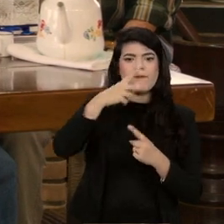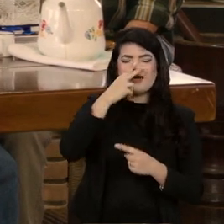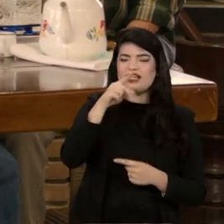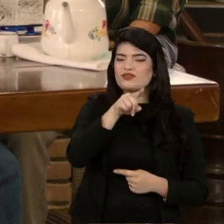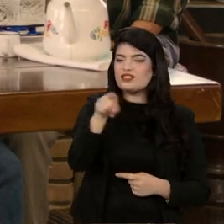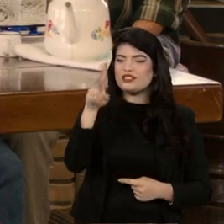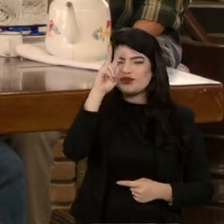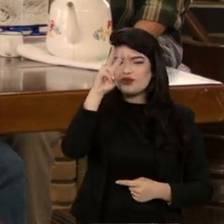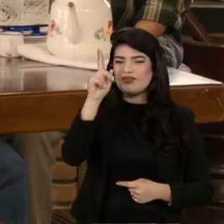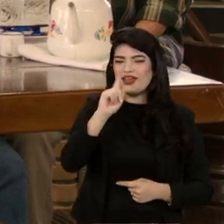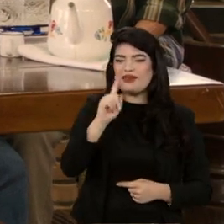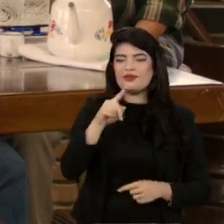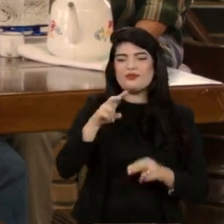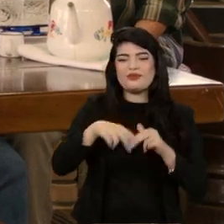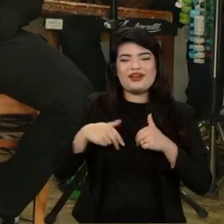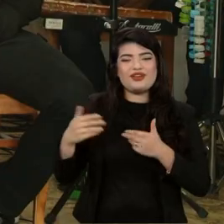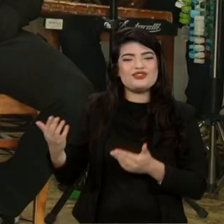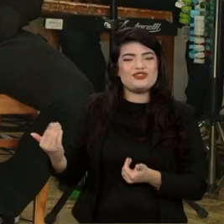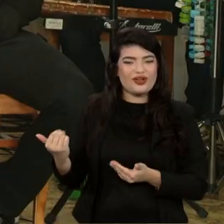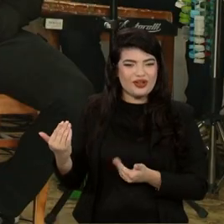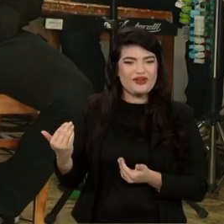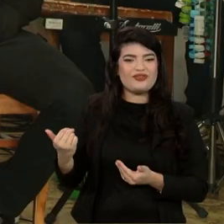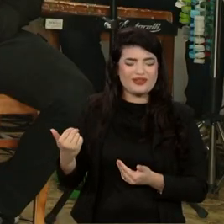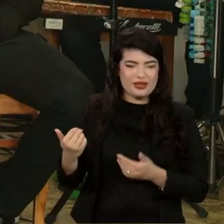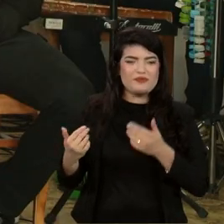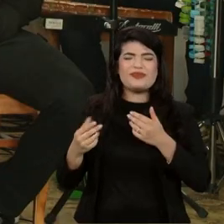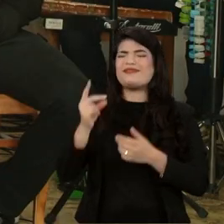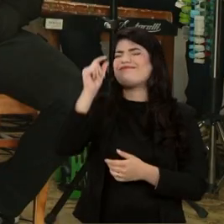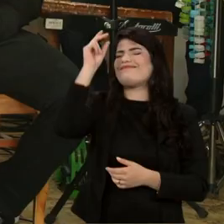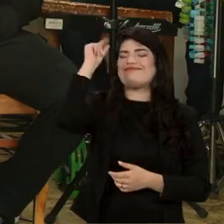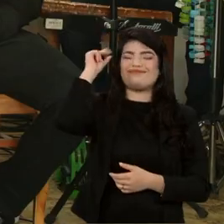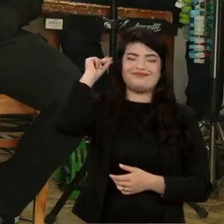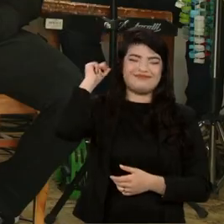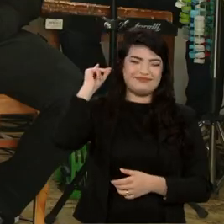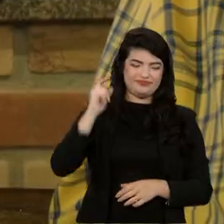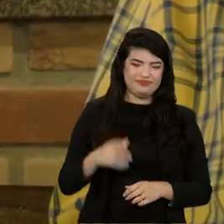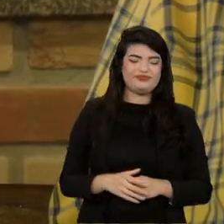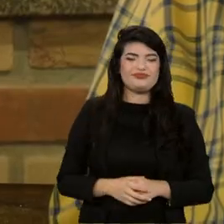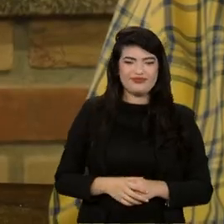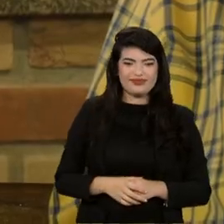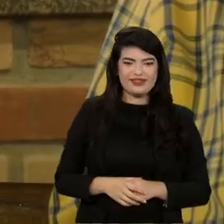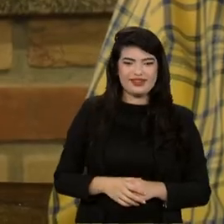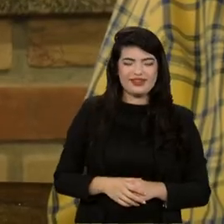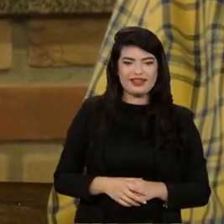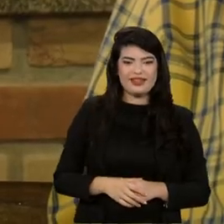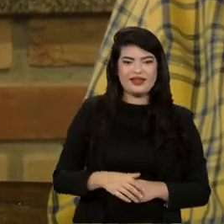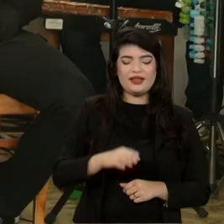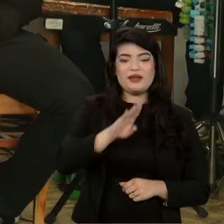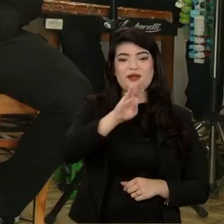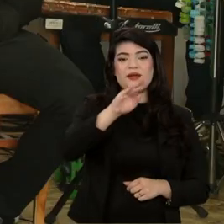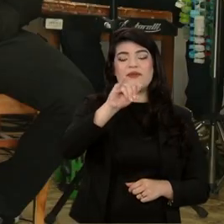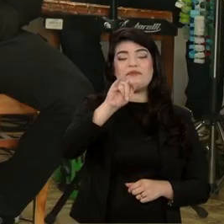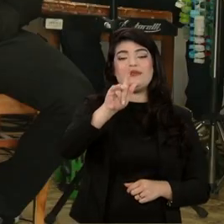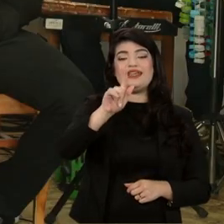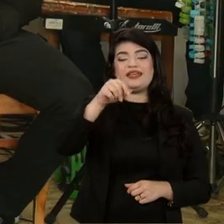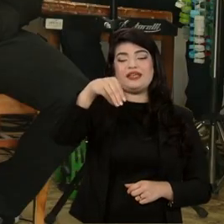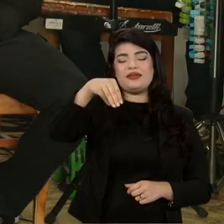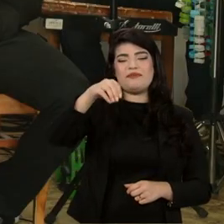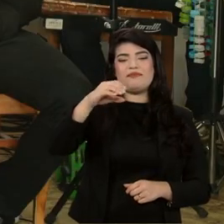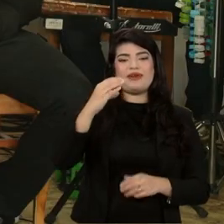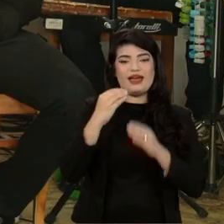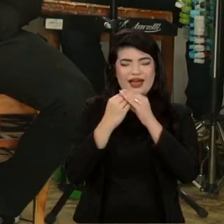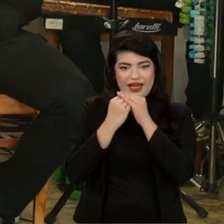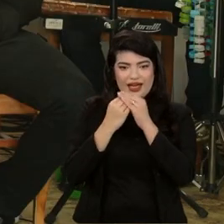não lembrem, né? Que são jovens. Faz muitos, né? Big Mac do McDonald's.